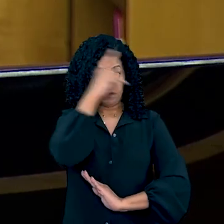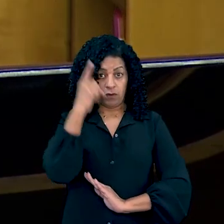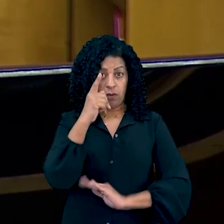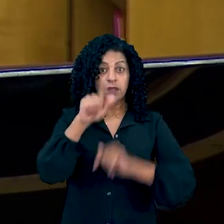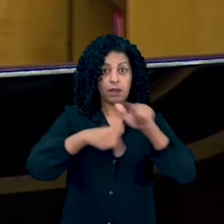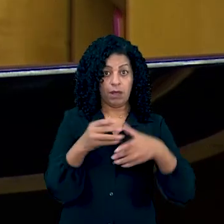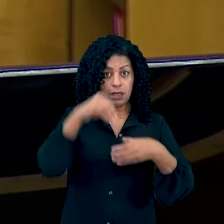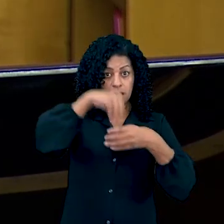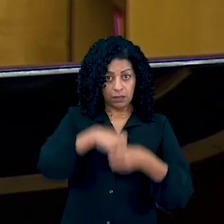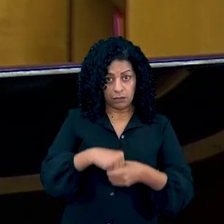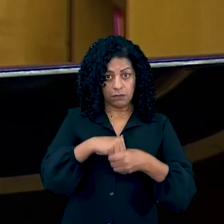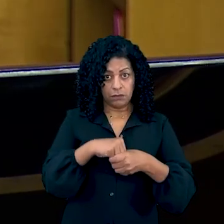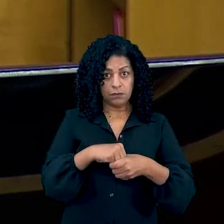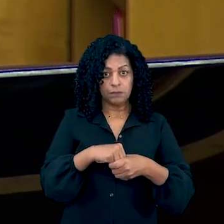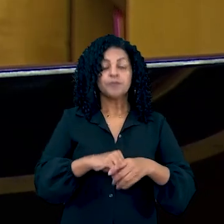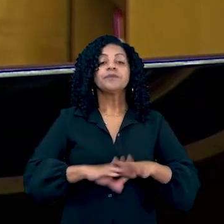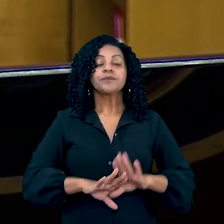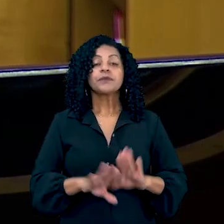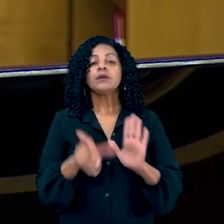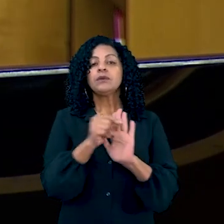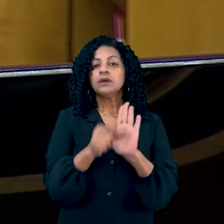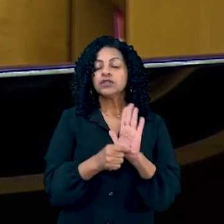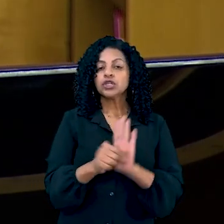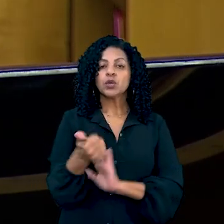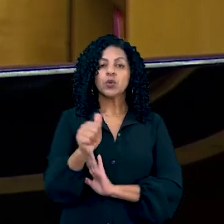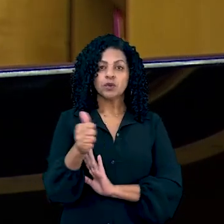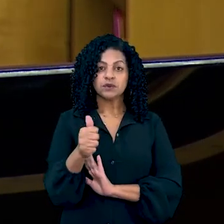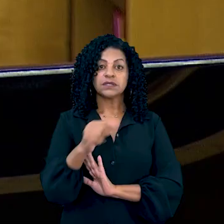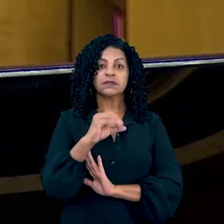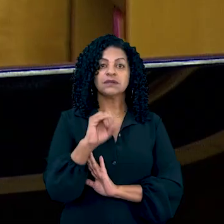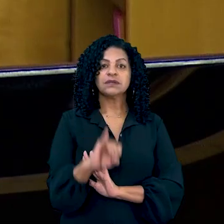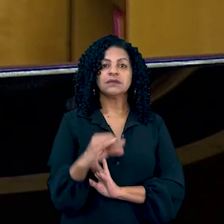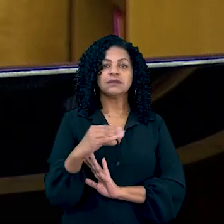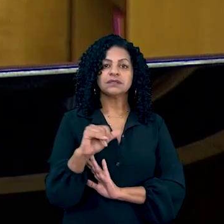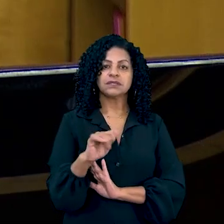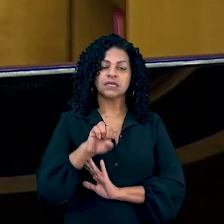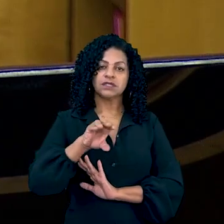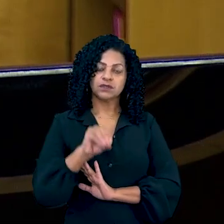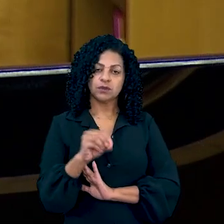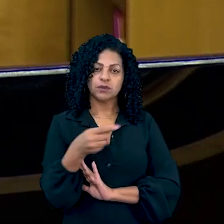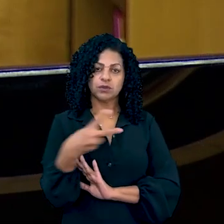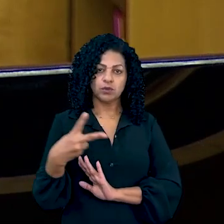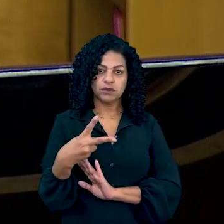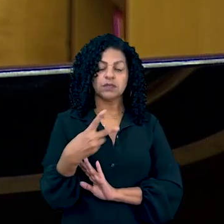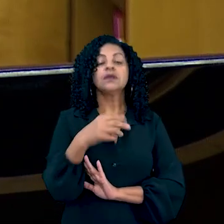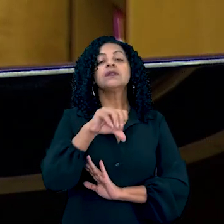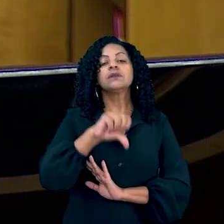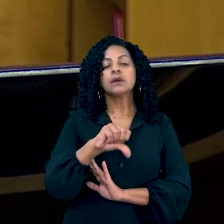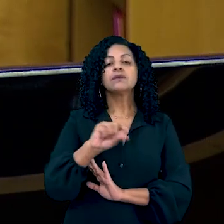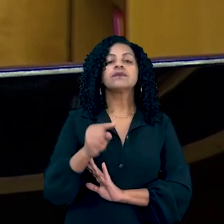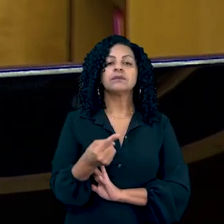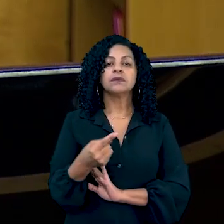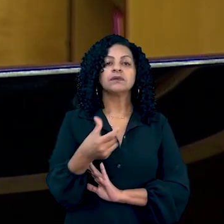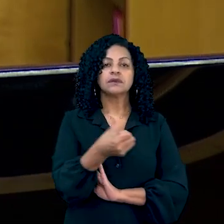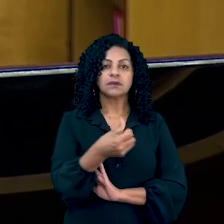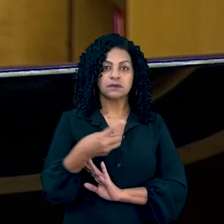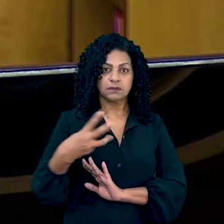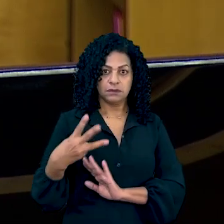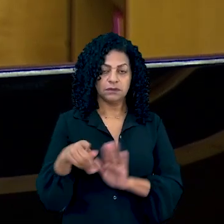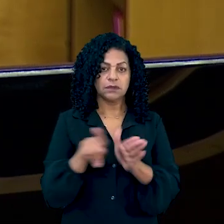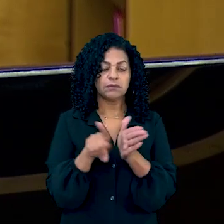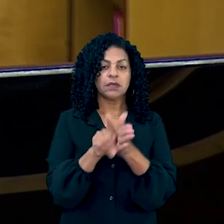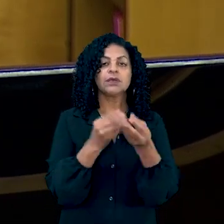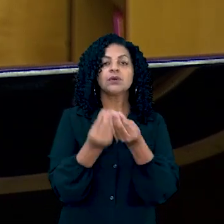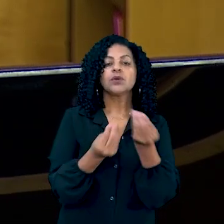conta corrente, na forma determinada pelo artigo 11, inciso 2, parágrafo 2º da Lei 9.613,